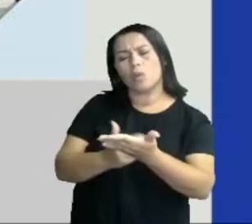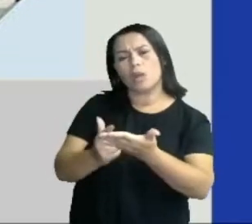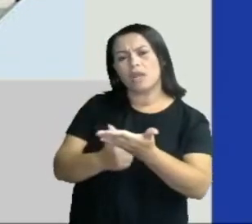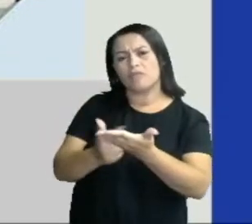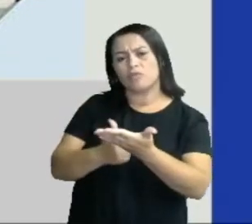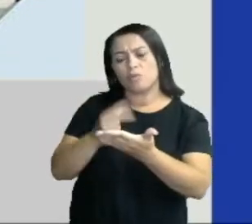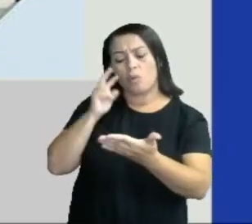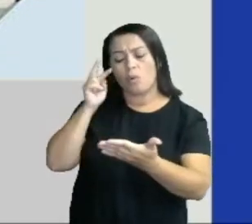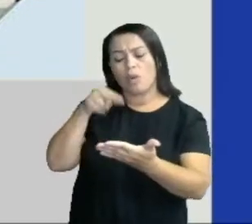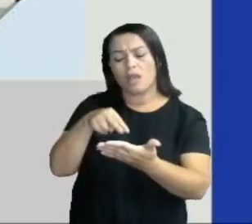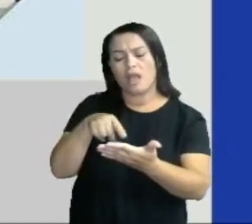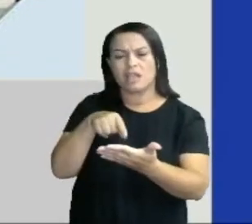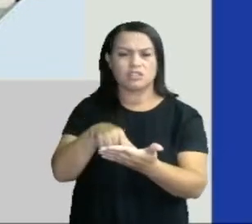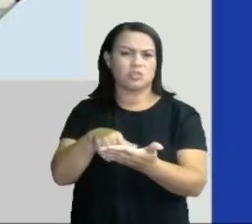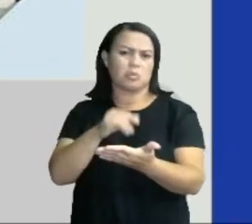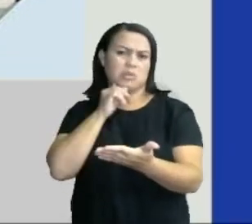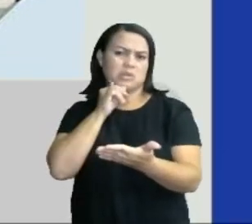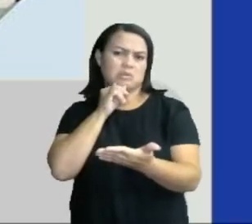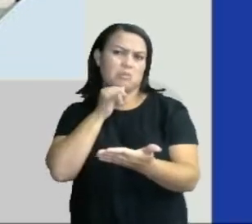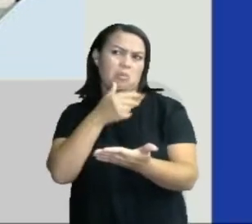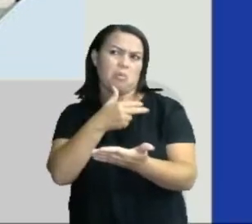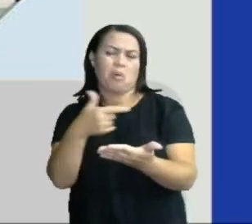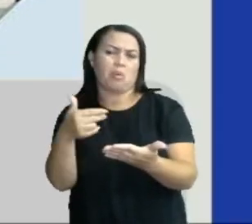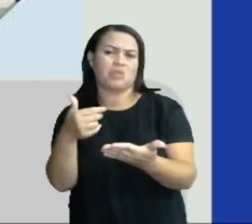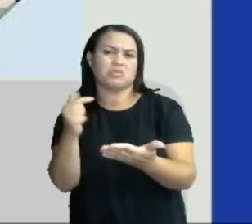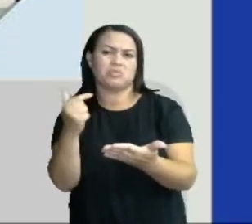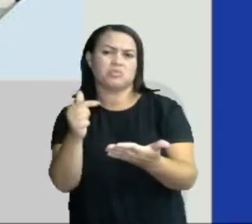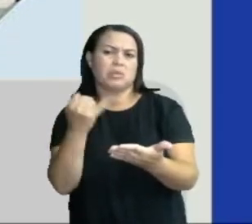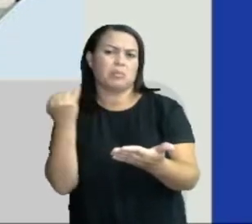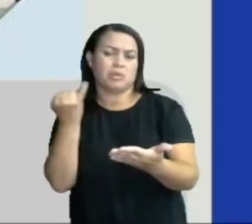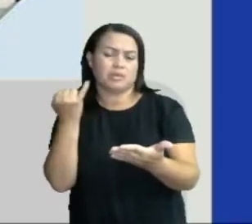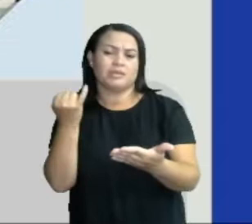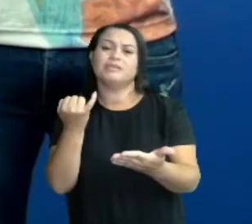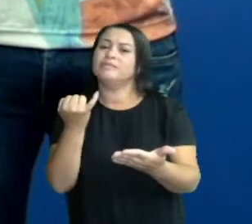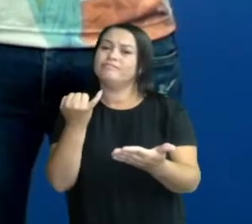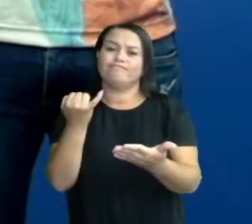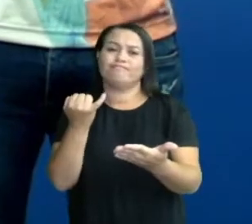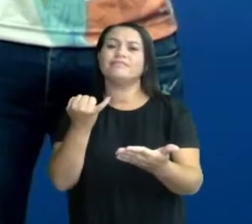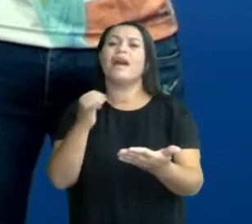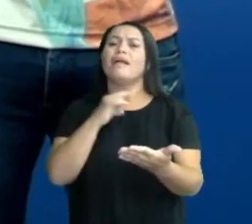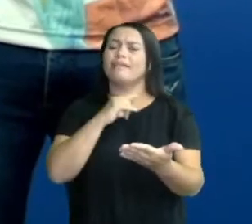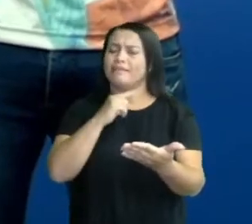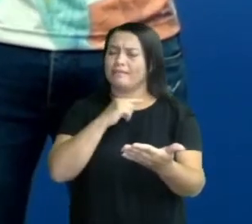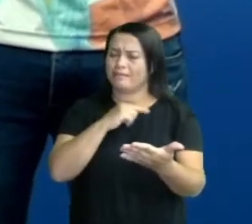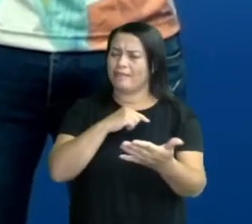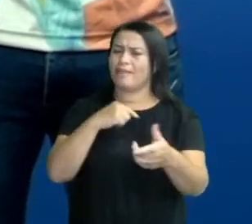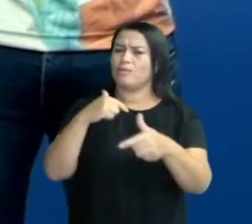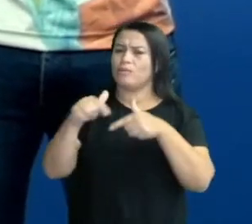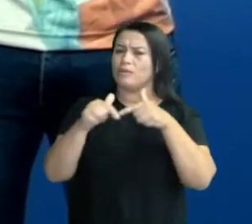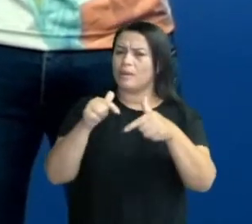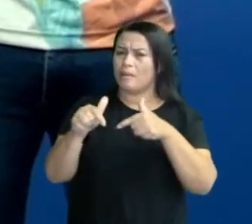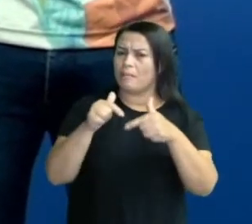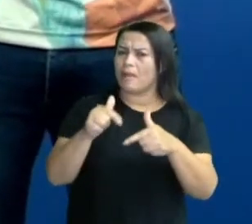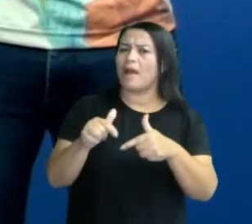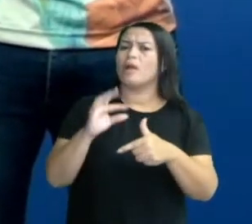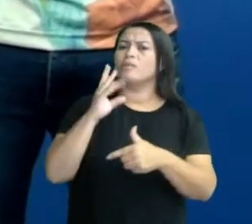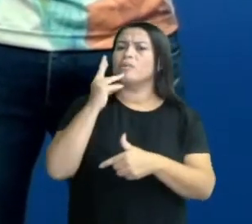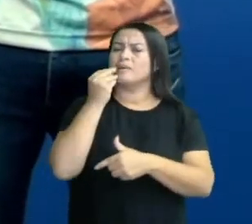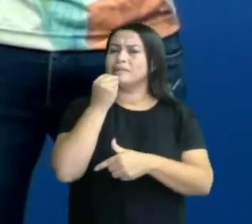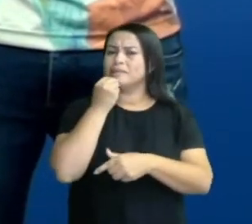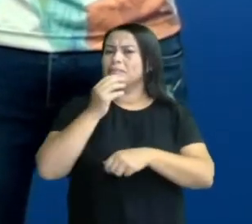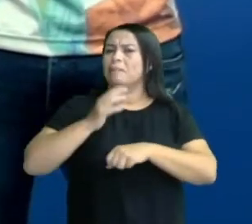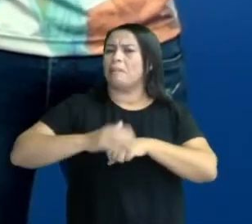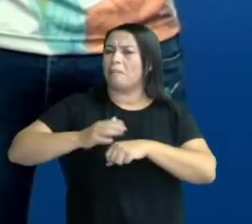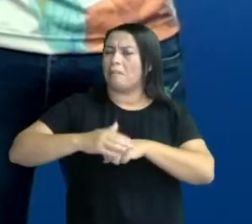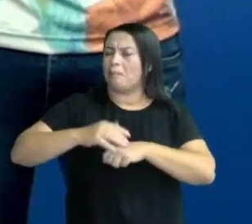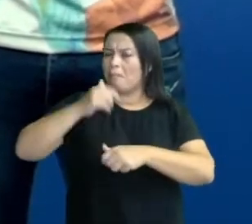não pense que aquilo ali é um objeto que não tem importância, muito pelo contrário, tá? Existe todo um trabalho, todo um conhecimento por